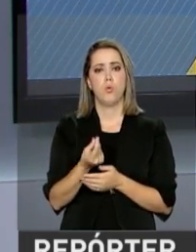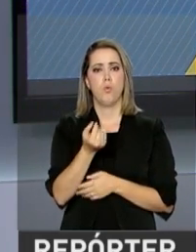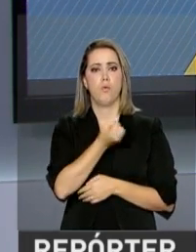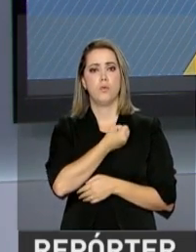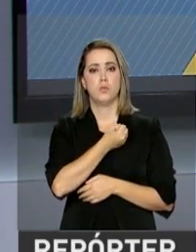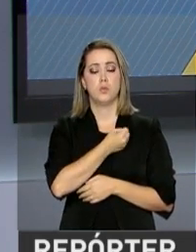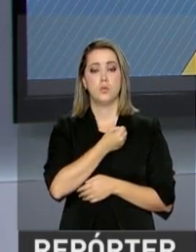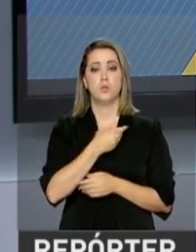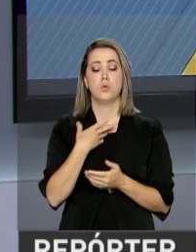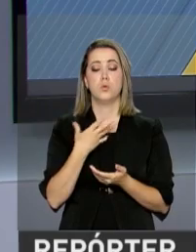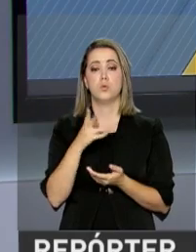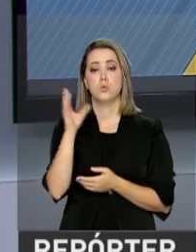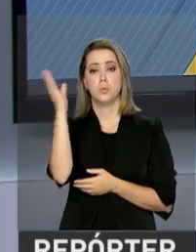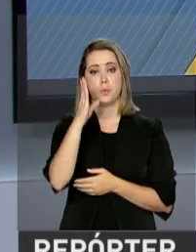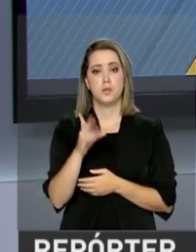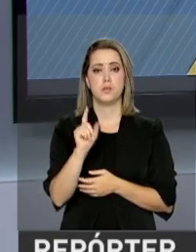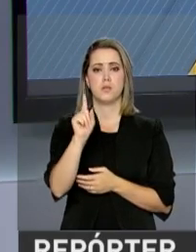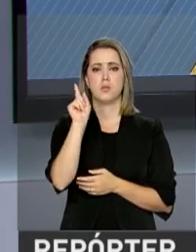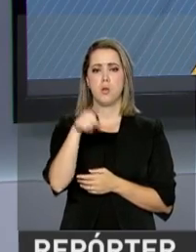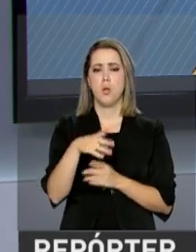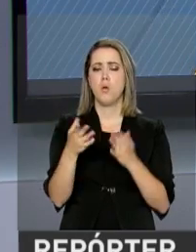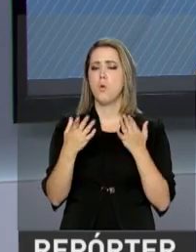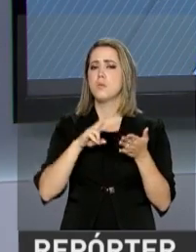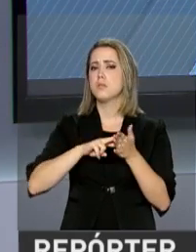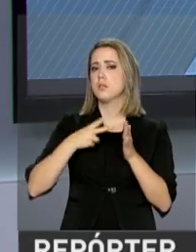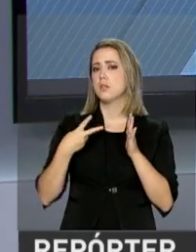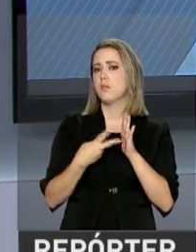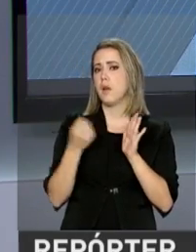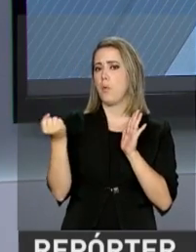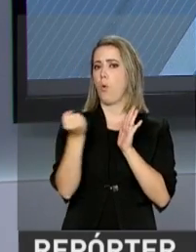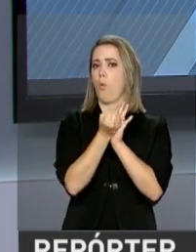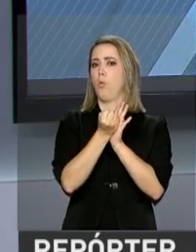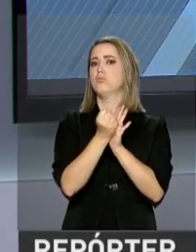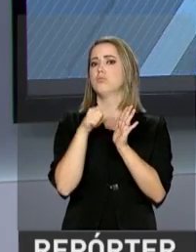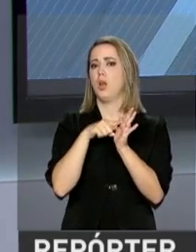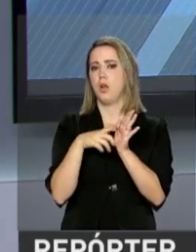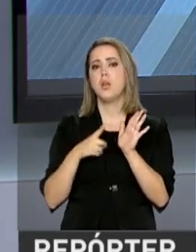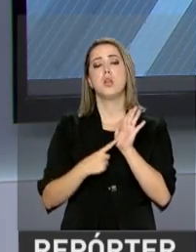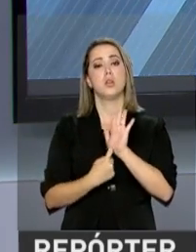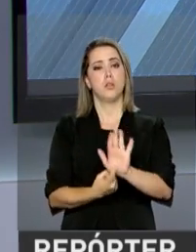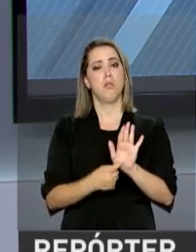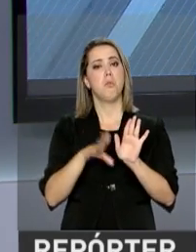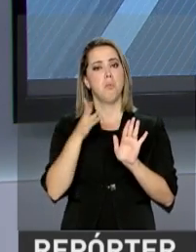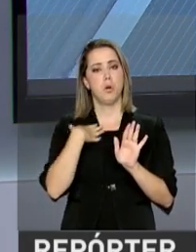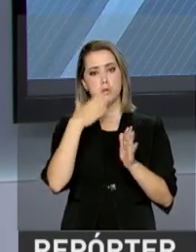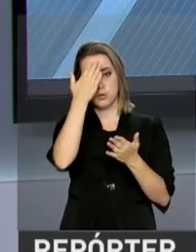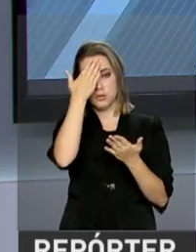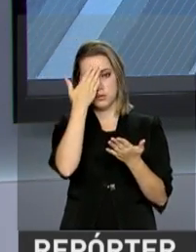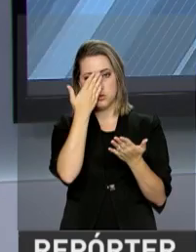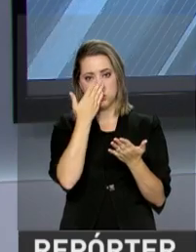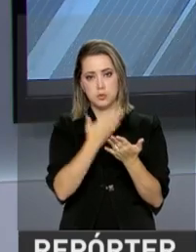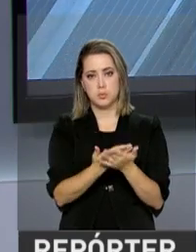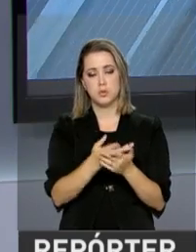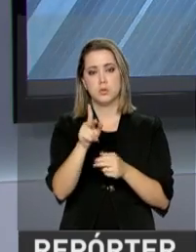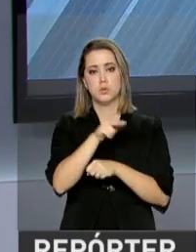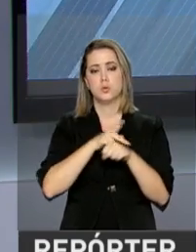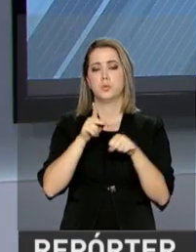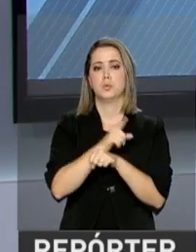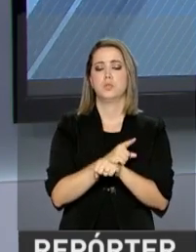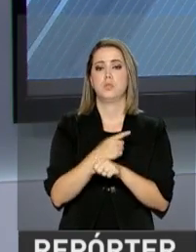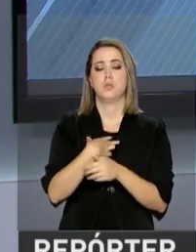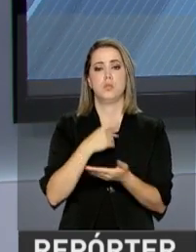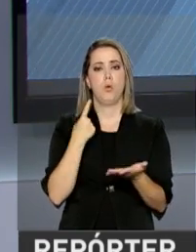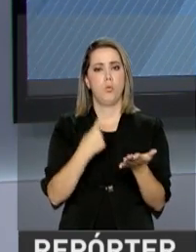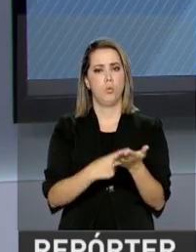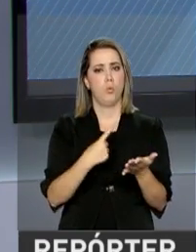Brasil essa nota é uma espécie de selo que atesta a confiança dos investidores estrangeiros no país ao confirmar a